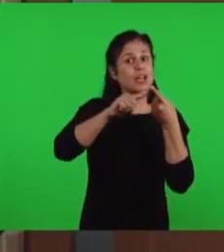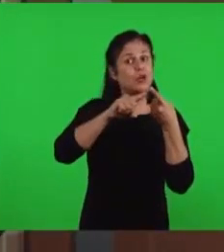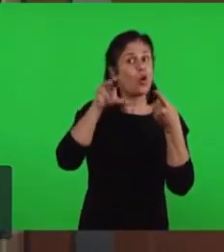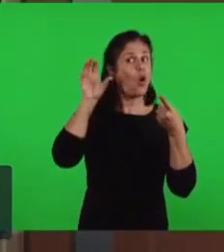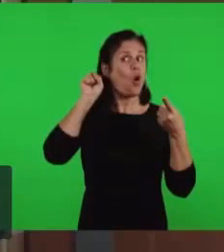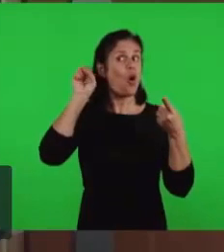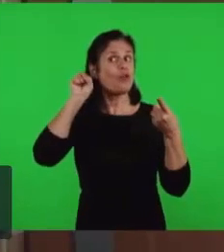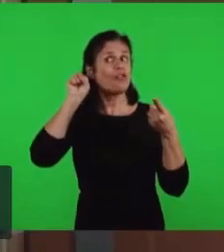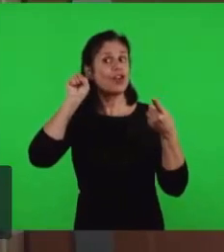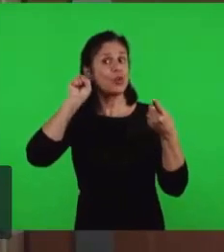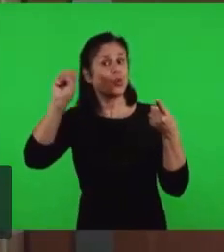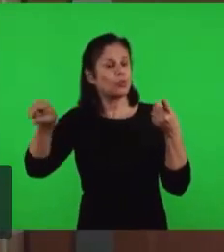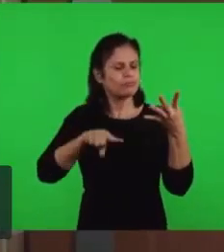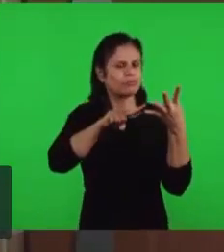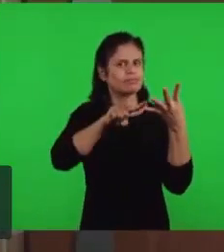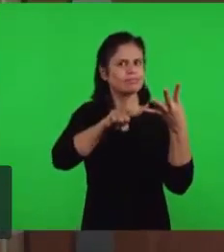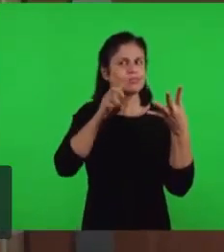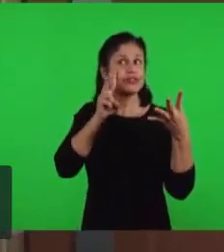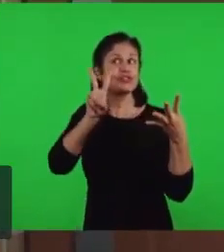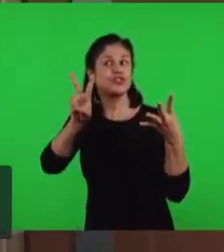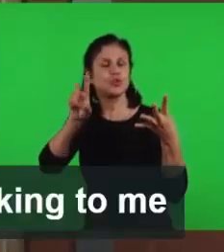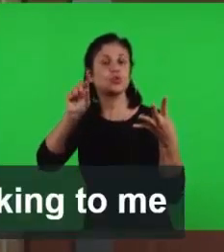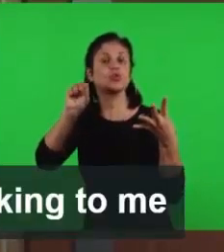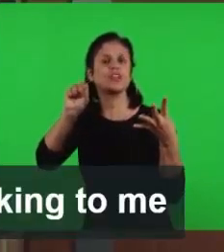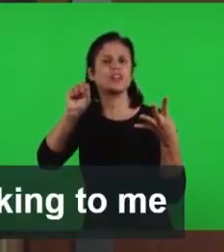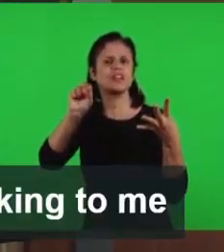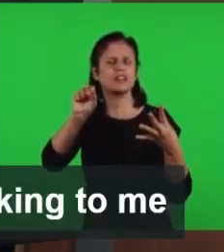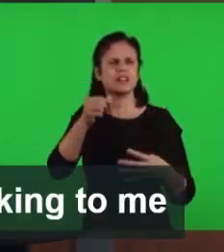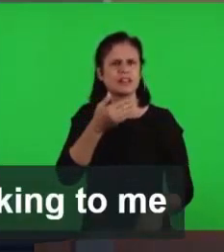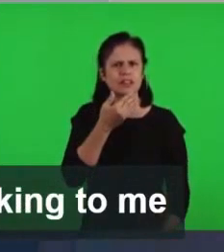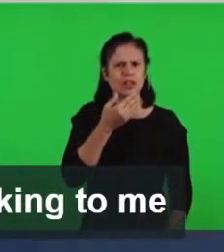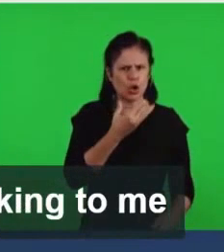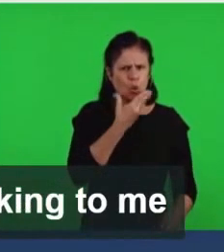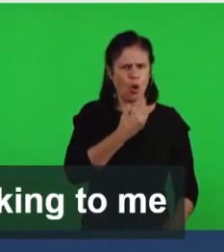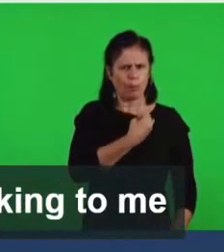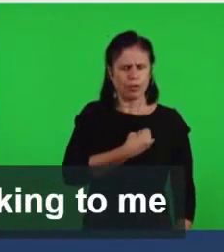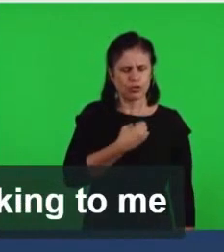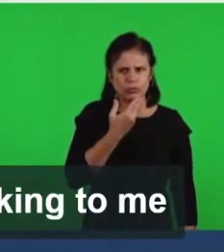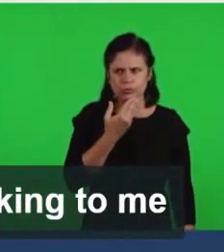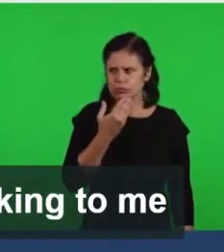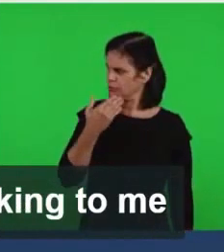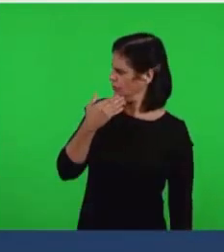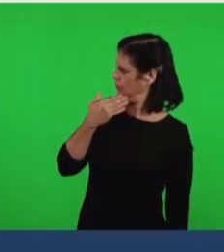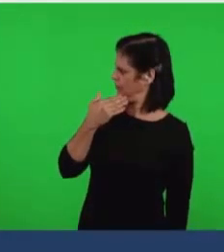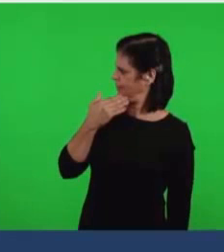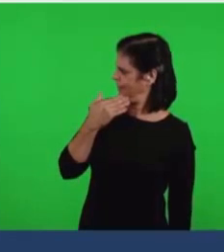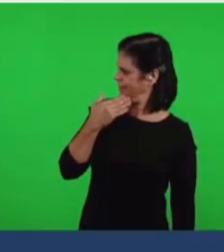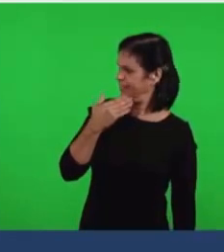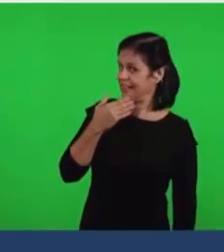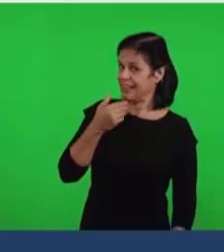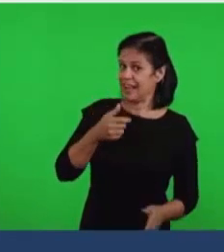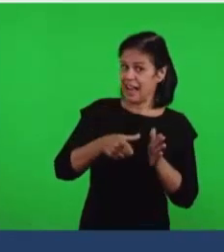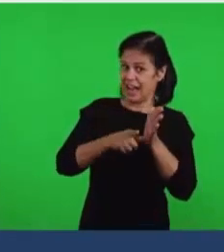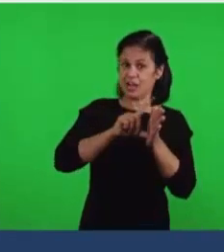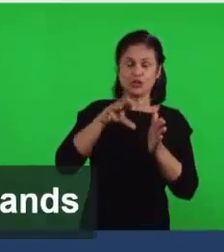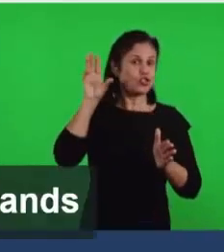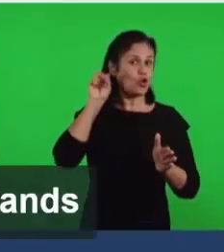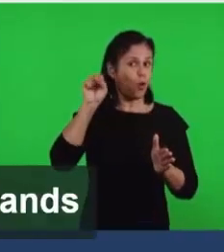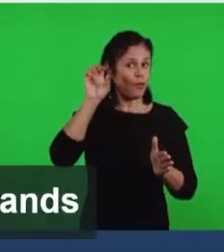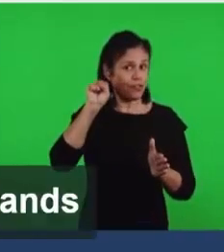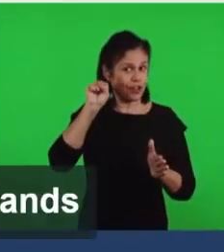que ele viu que a última resposta e o texto assim virei ele para ver quem falava comigo ele tinha ouvido a voz do senhor